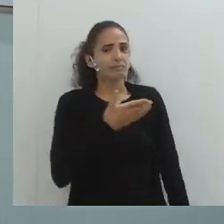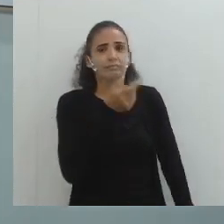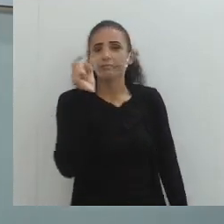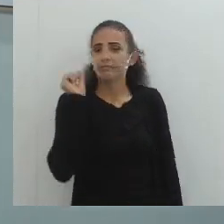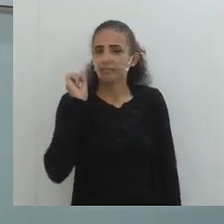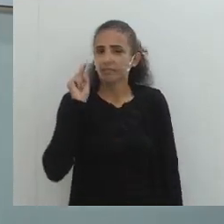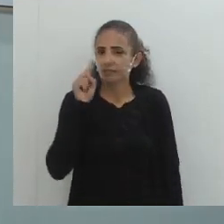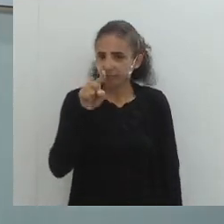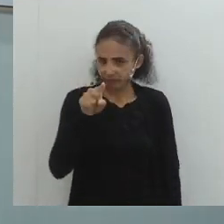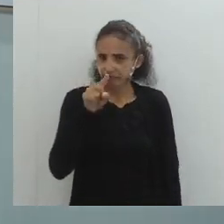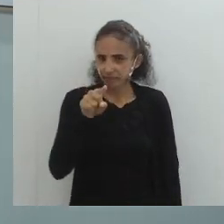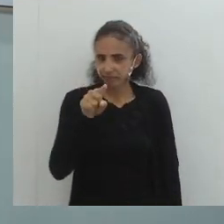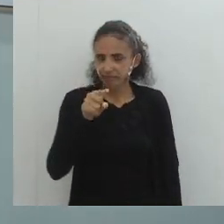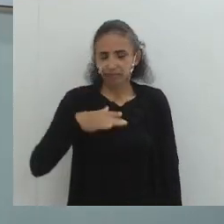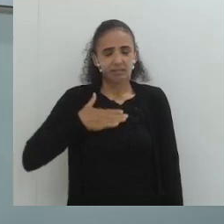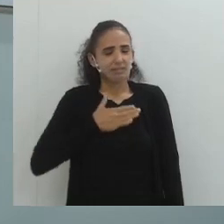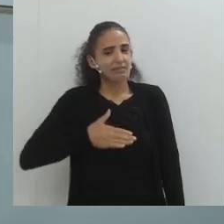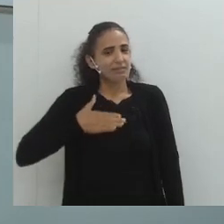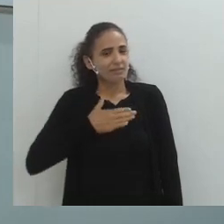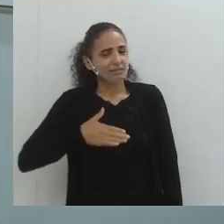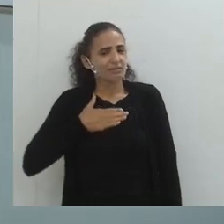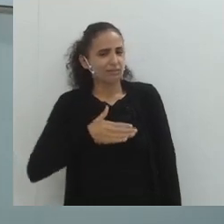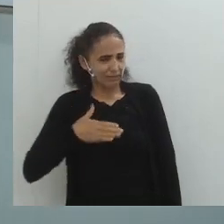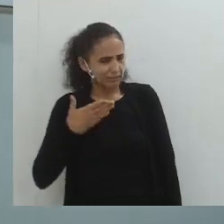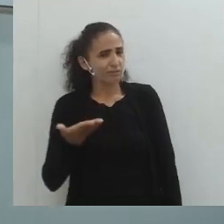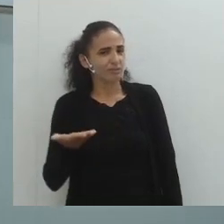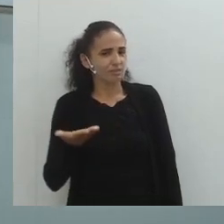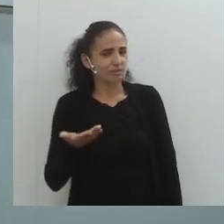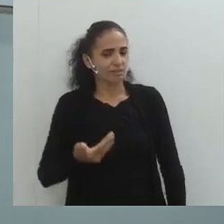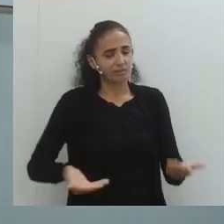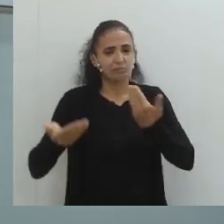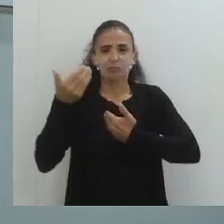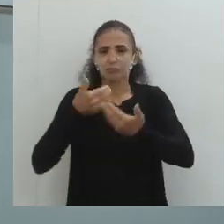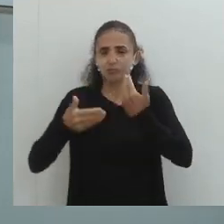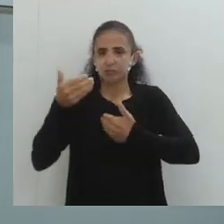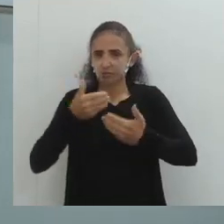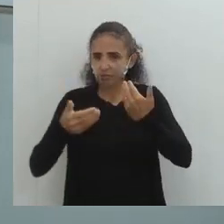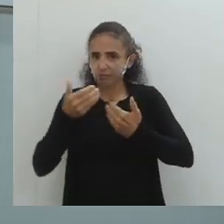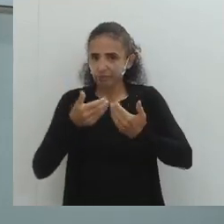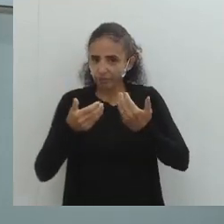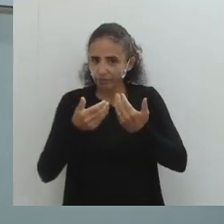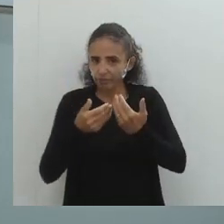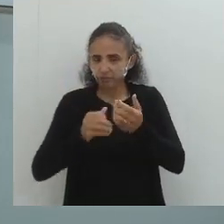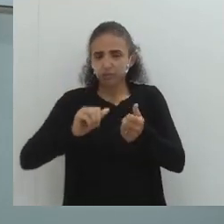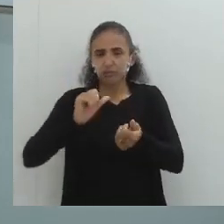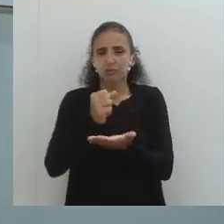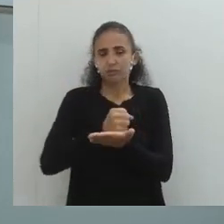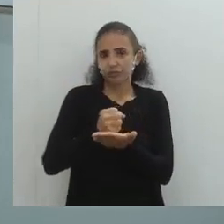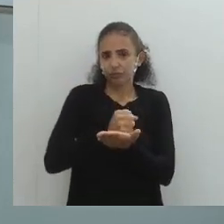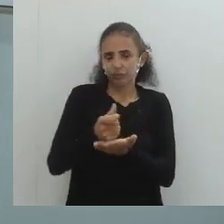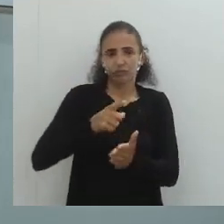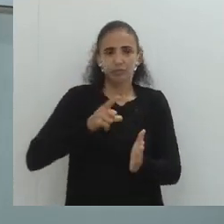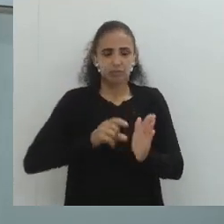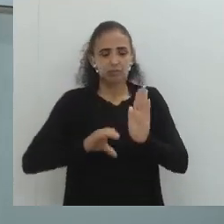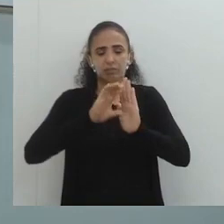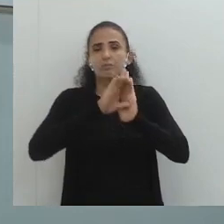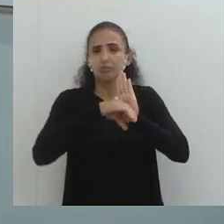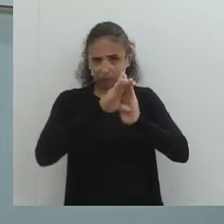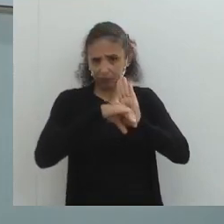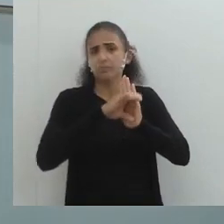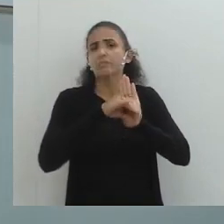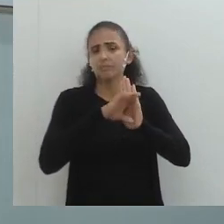você preza muito bem por uma definição mais completa e que leva a outra dimensão que não foi